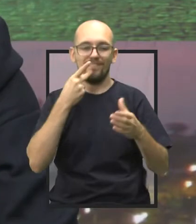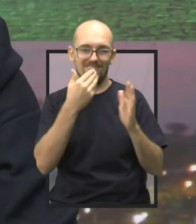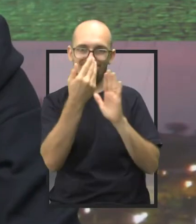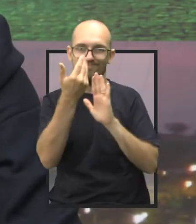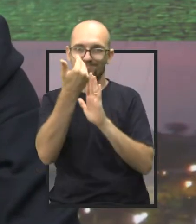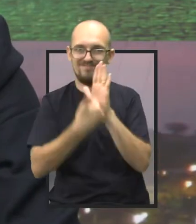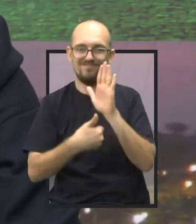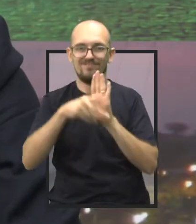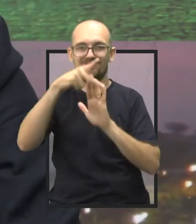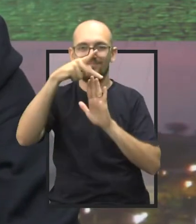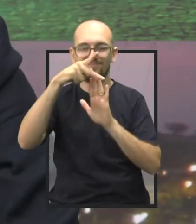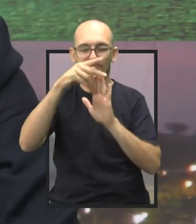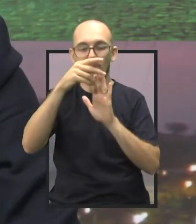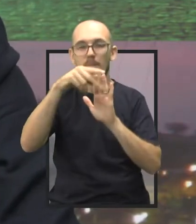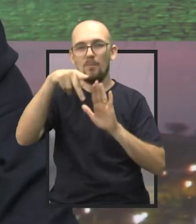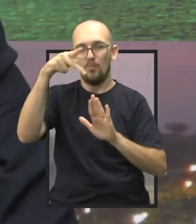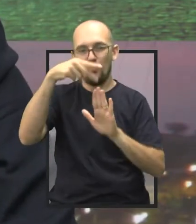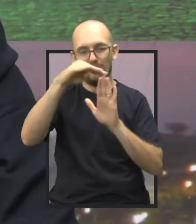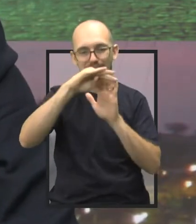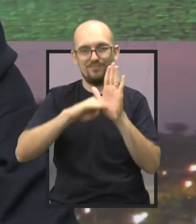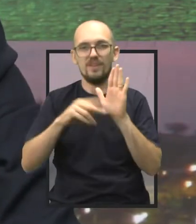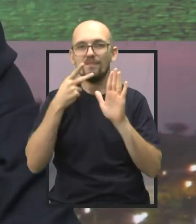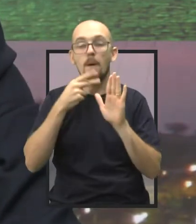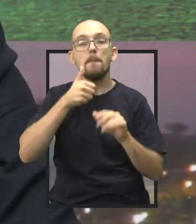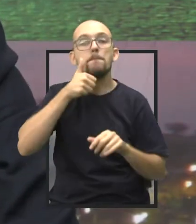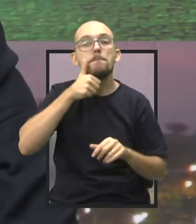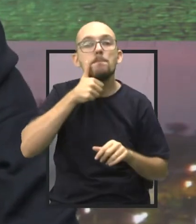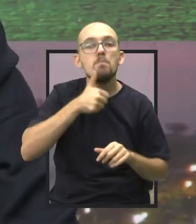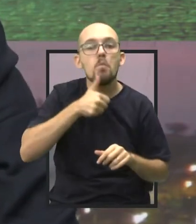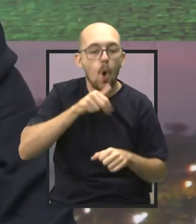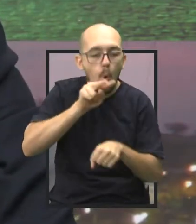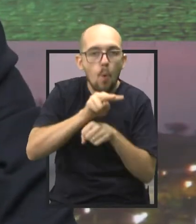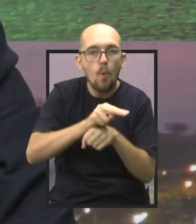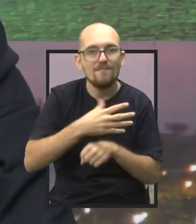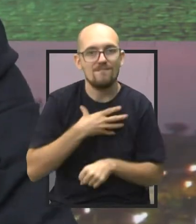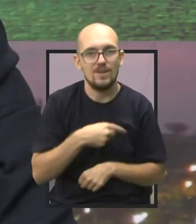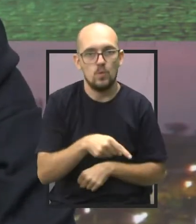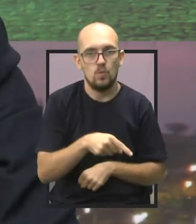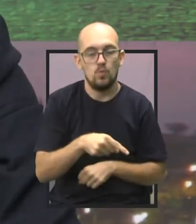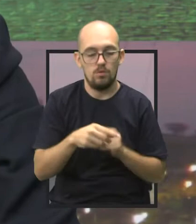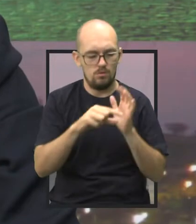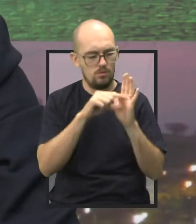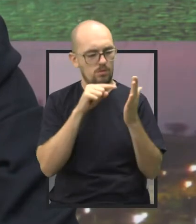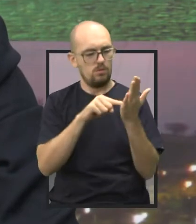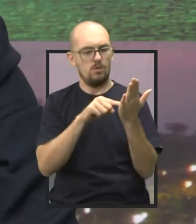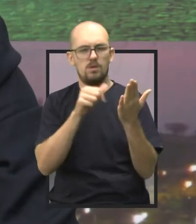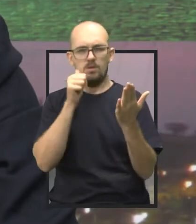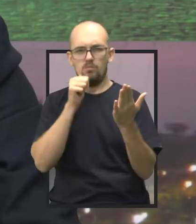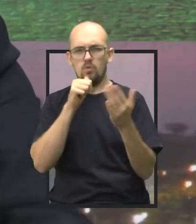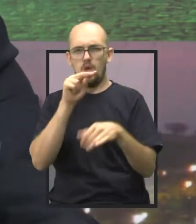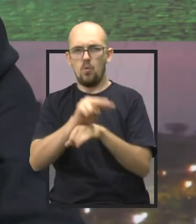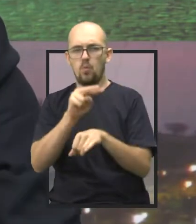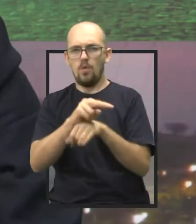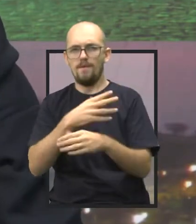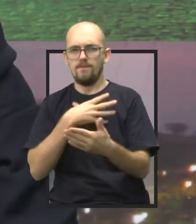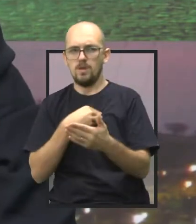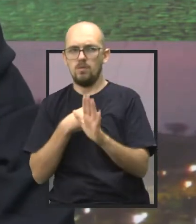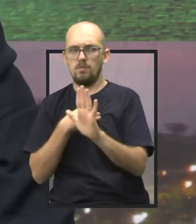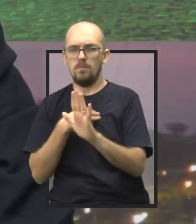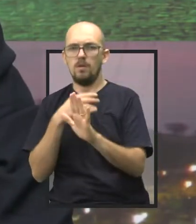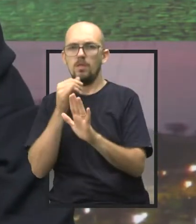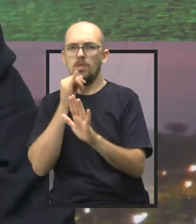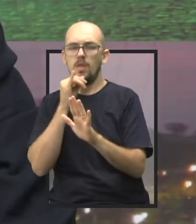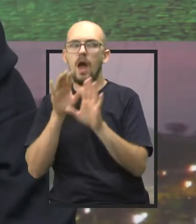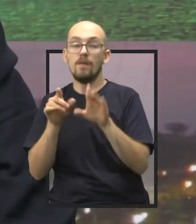situação, algumas situações, e foram corriqueiras até, da avó tá com o